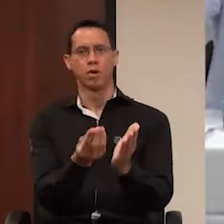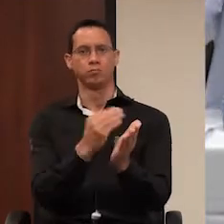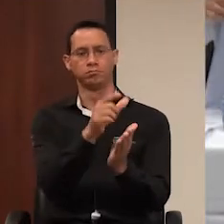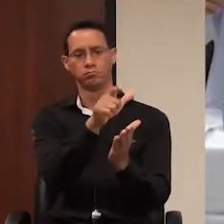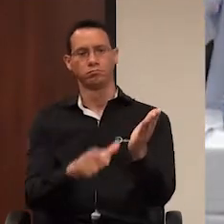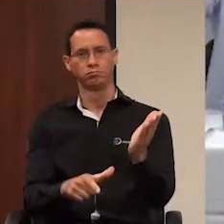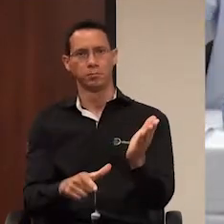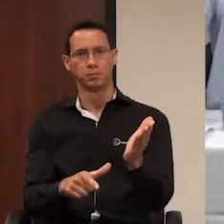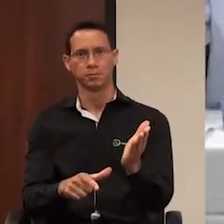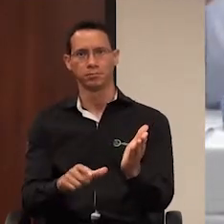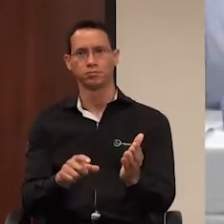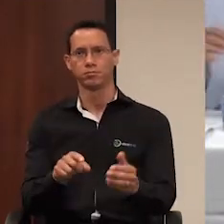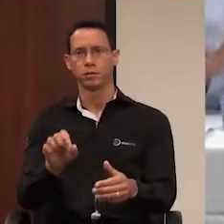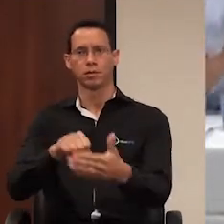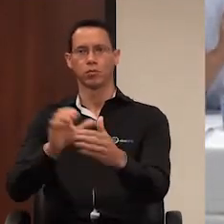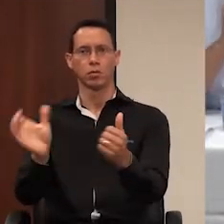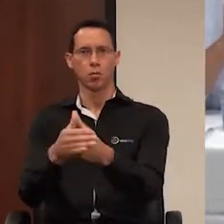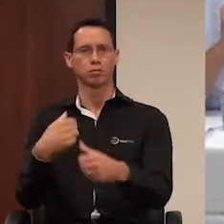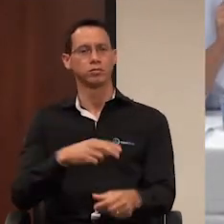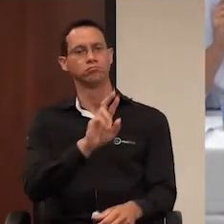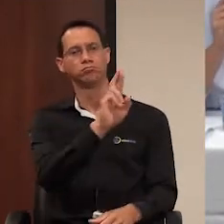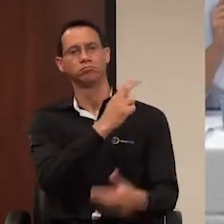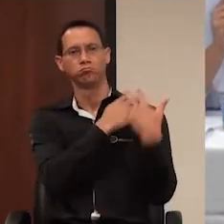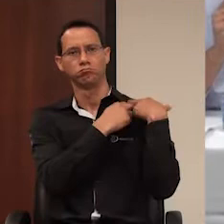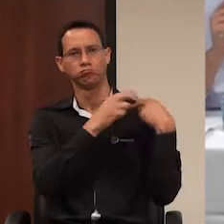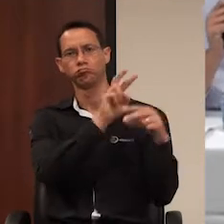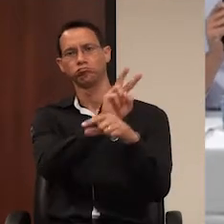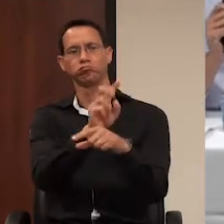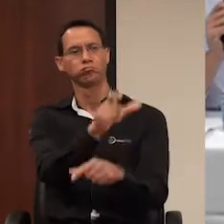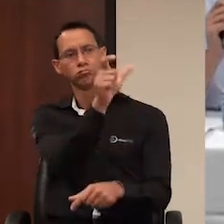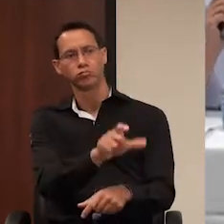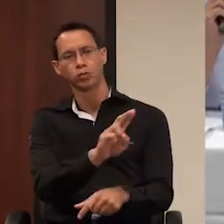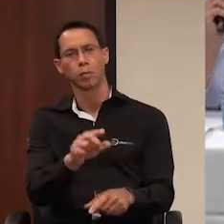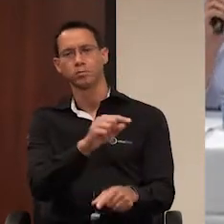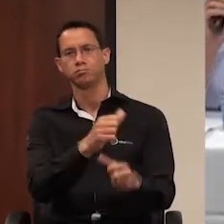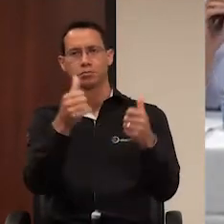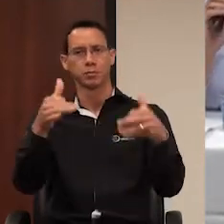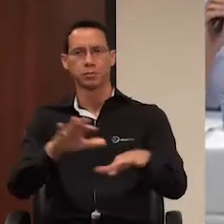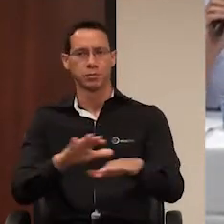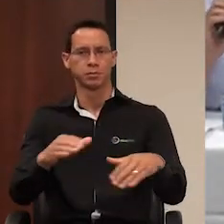Declara a pessoa incapaz, no meio curador fulano de tal, ponto, acabou. Espécie-se certidão de curatela e a pessoa ia